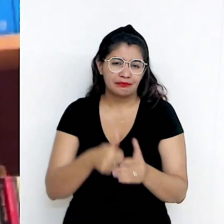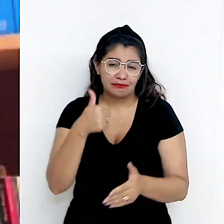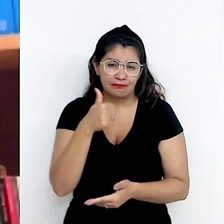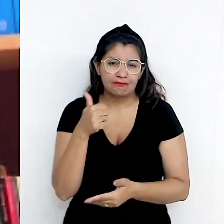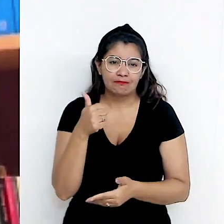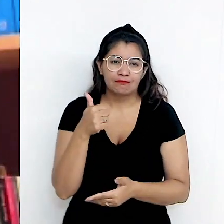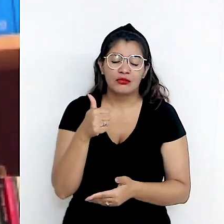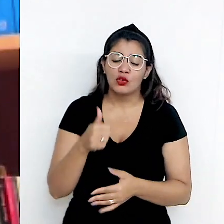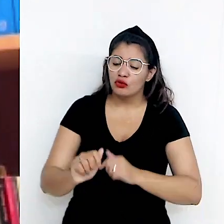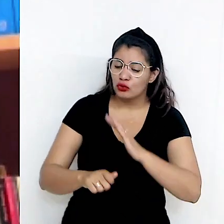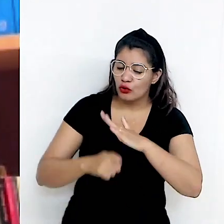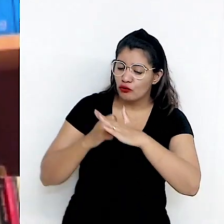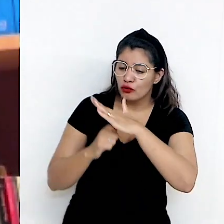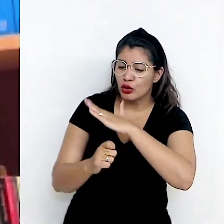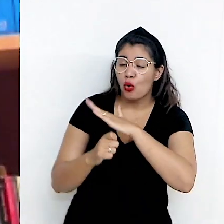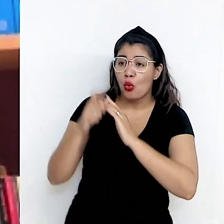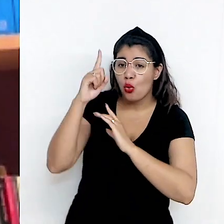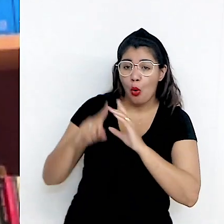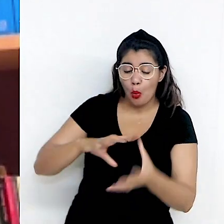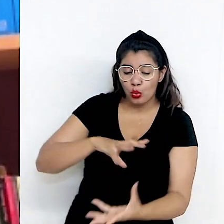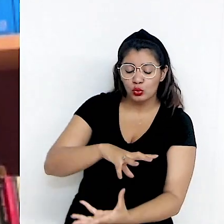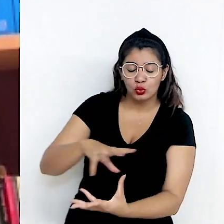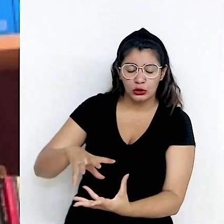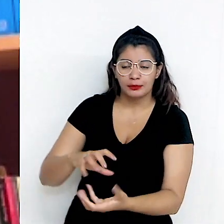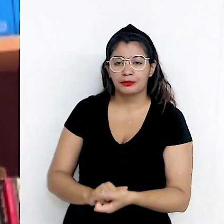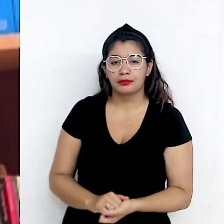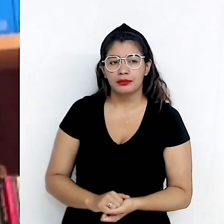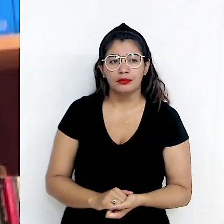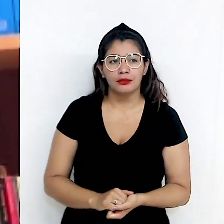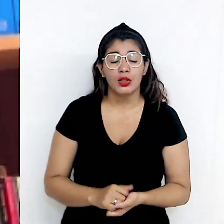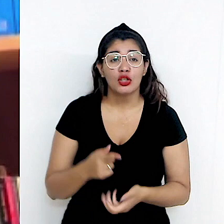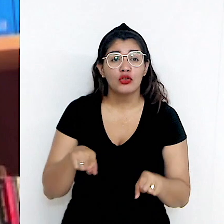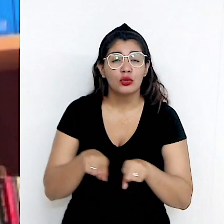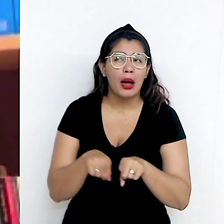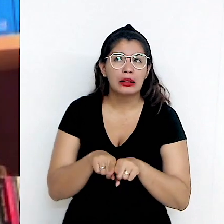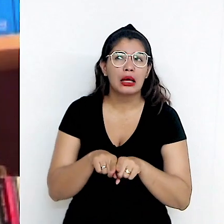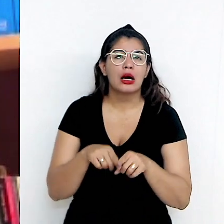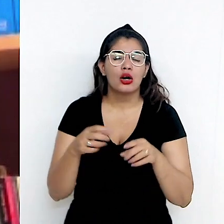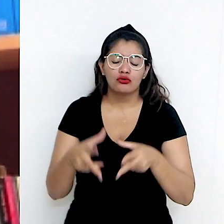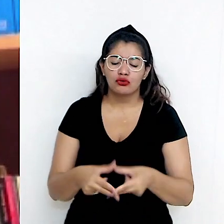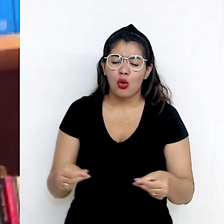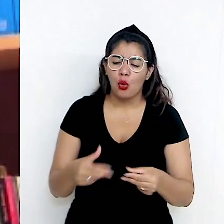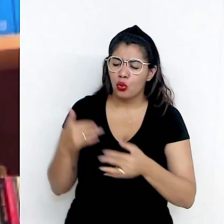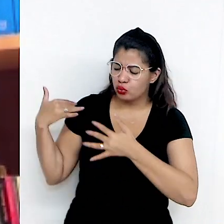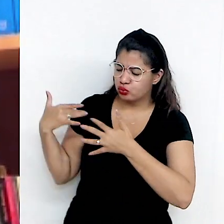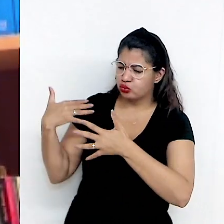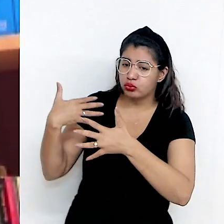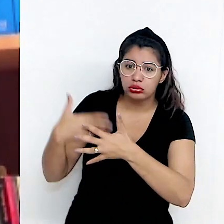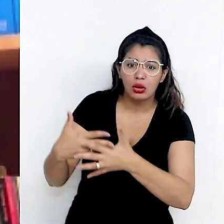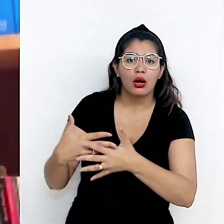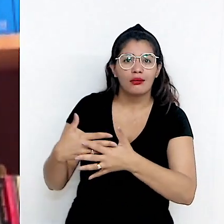principais fontes de investimento externo direto no mundo e o volume de investimentos japoneses ultrapassou a marca de